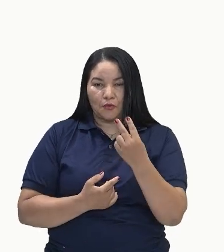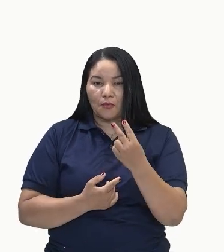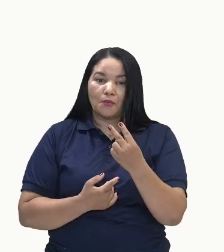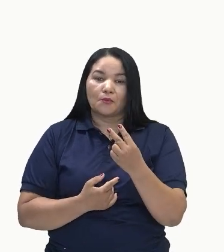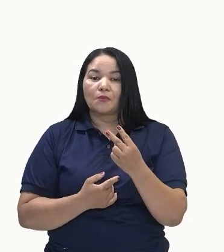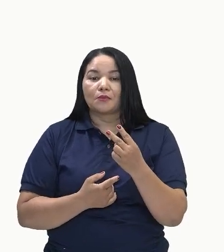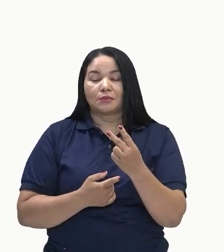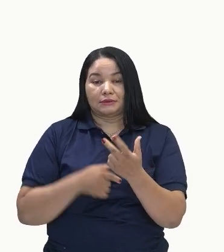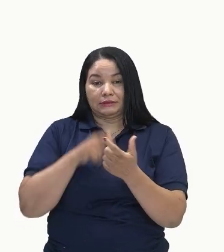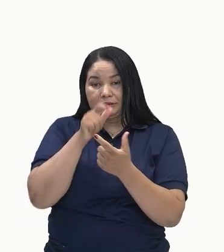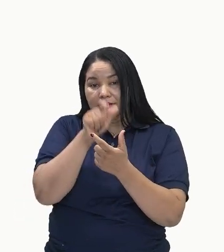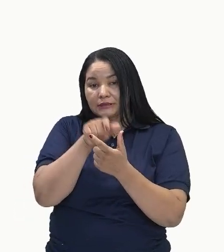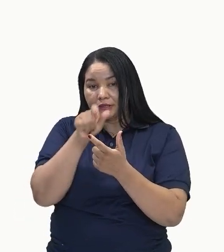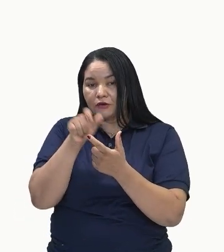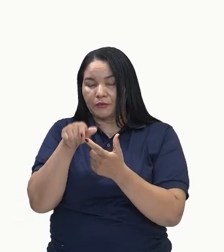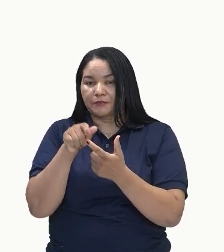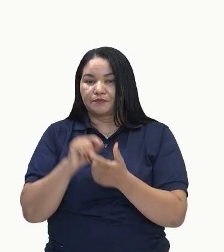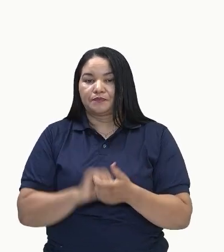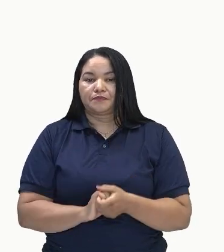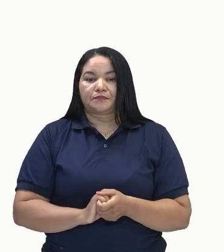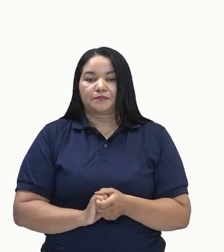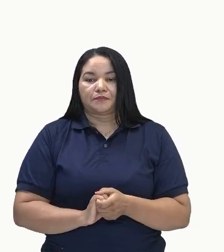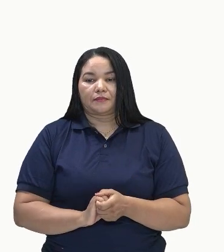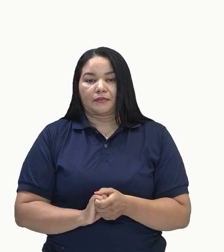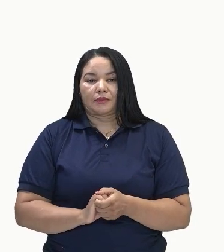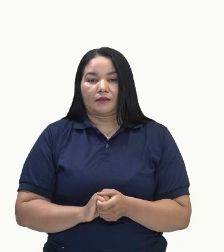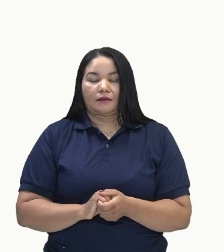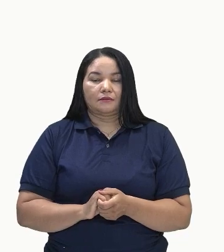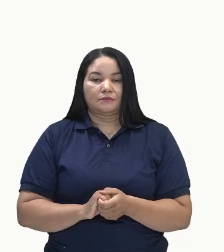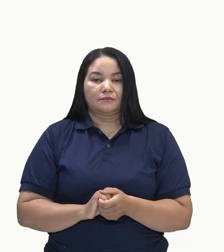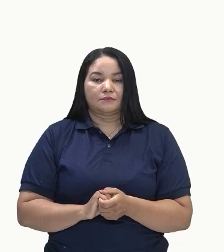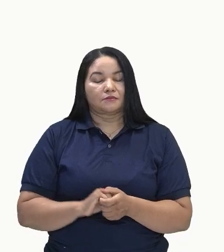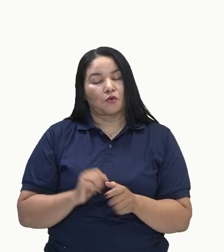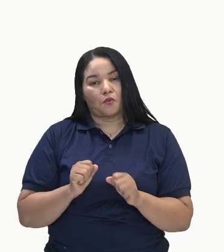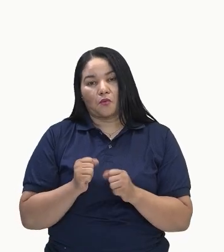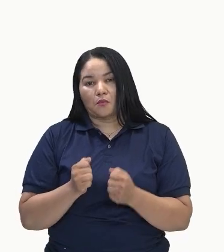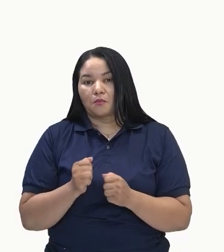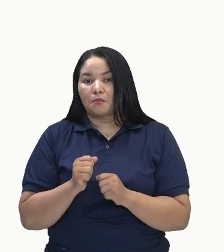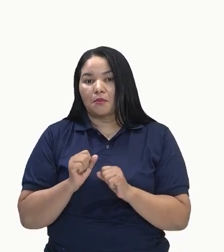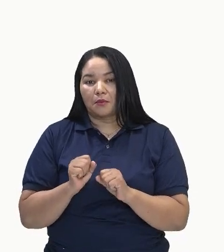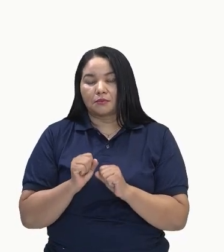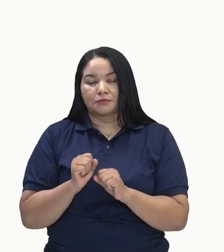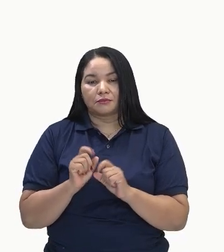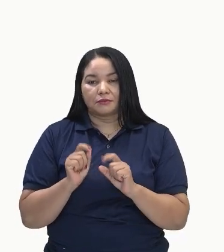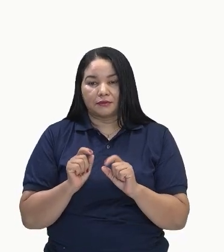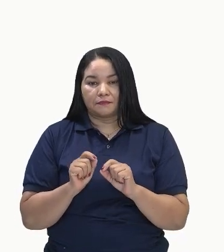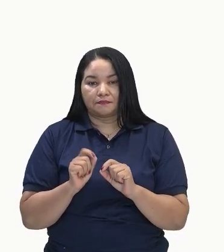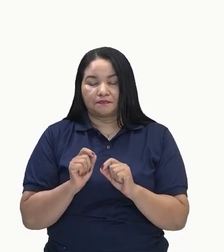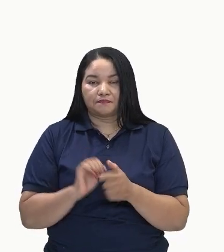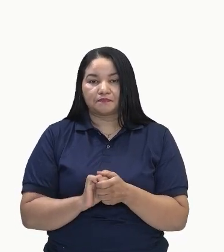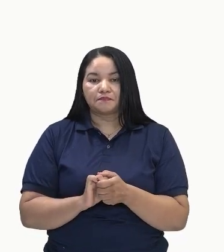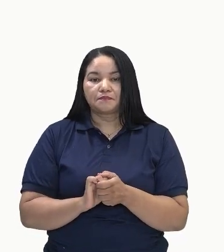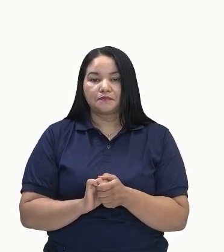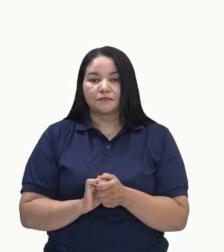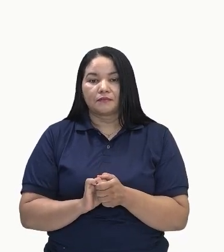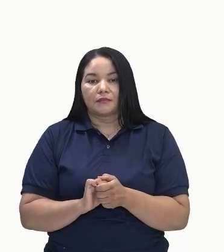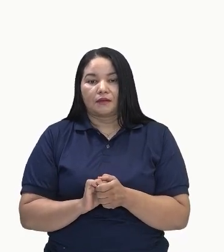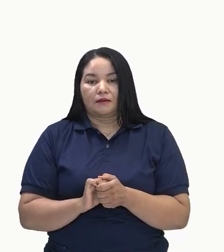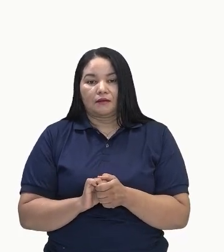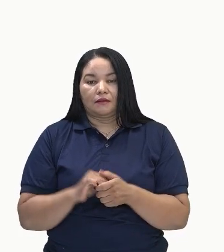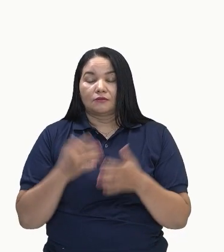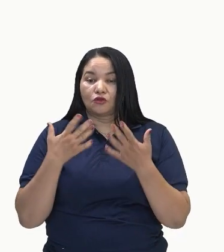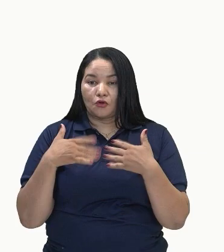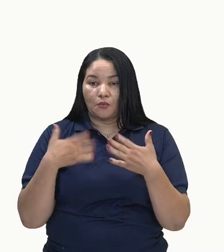superlativa, is typically, tipicamente ou normalmente, formado by adding, formado